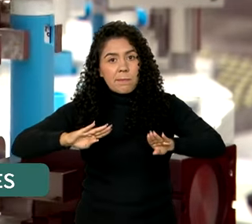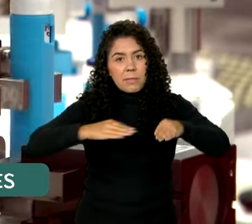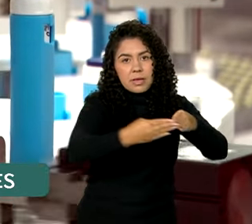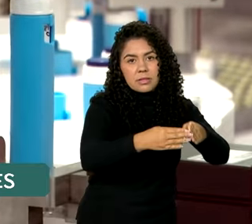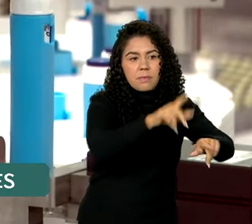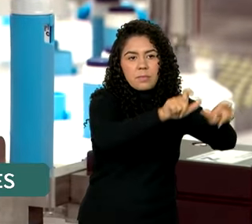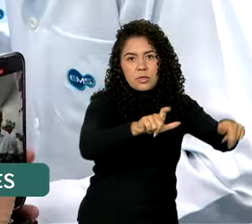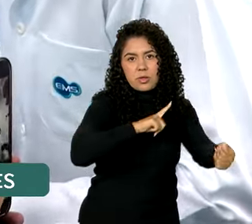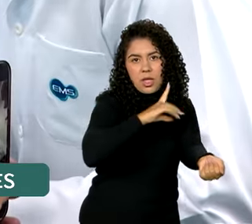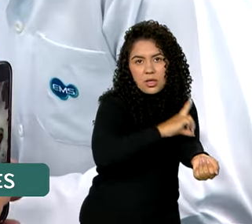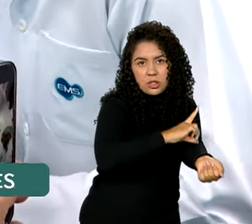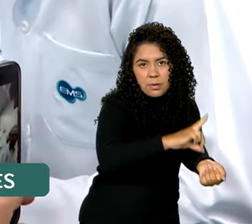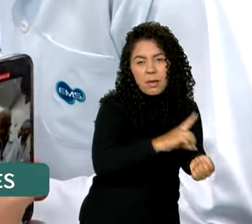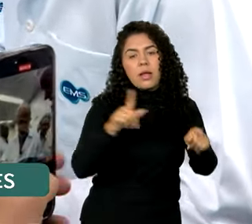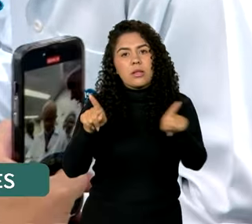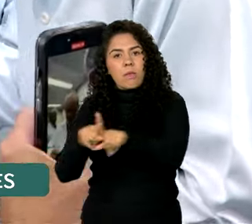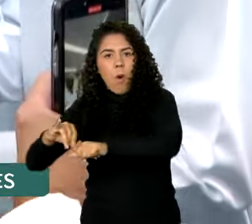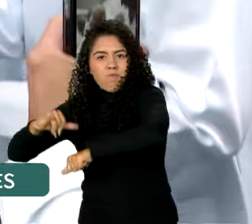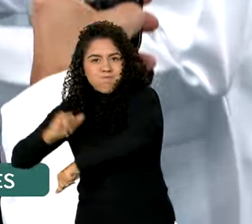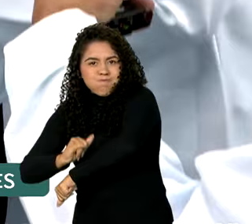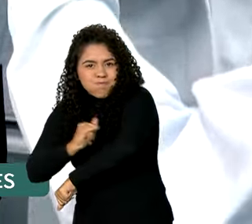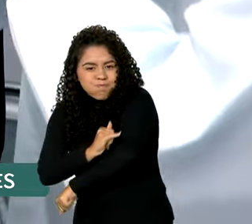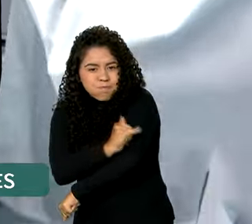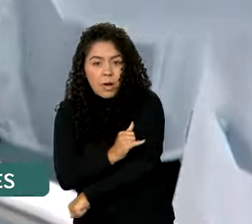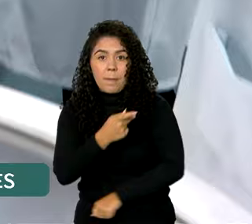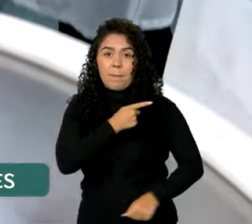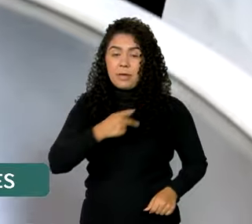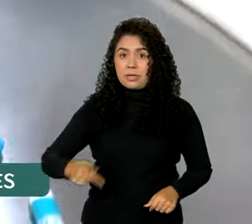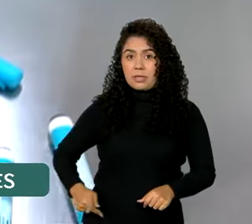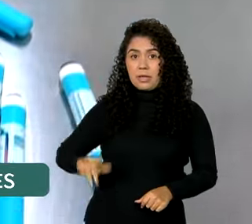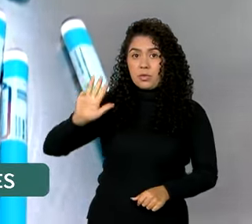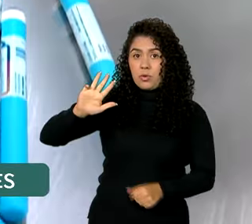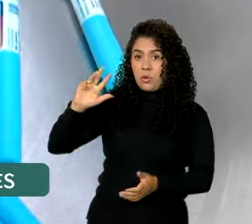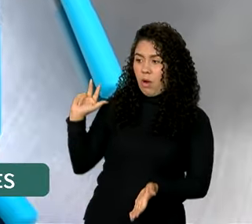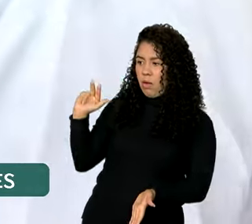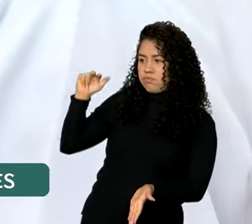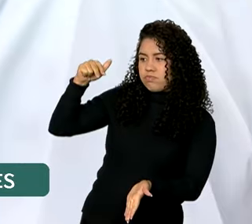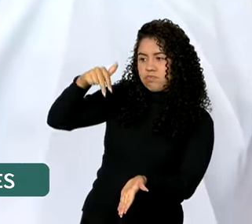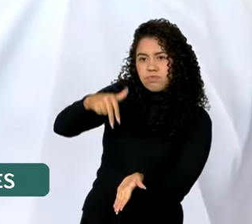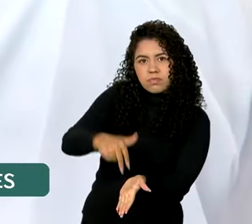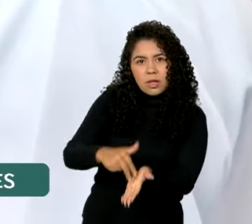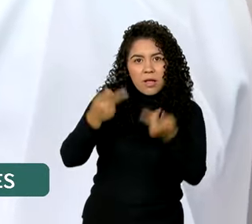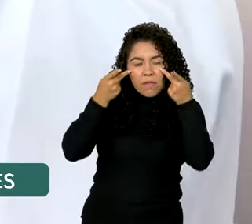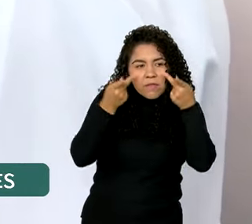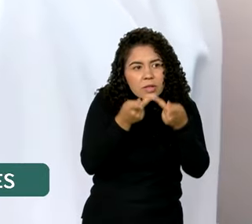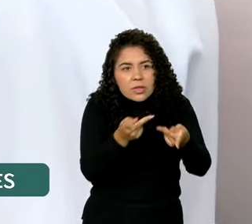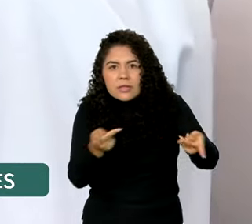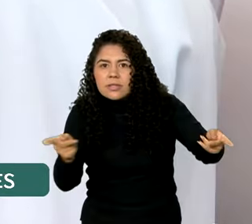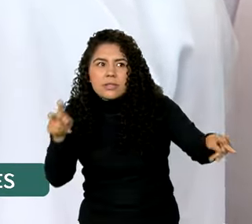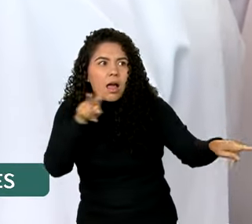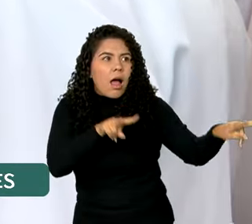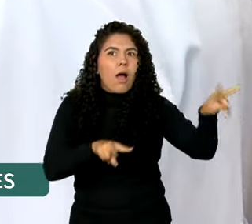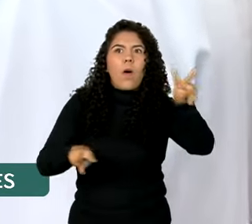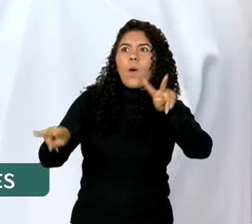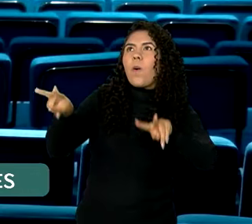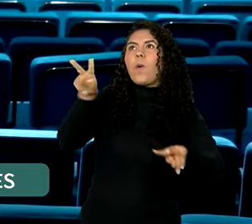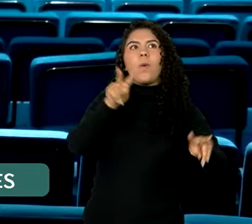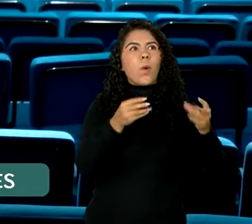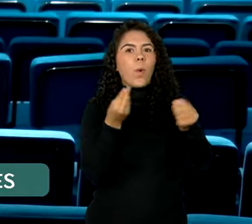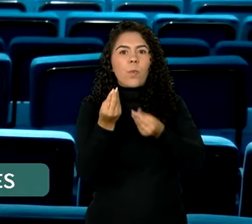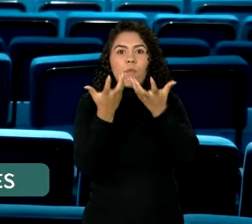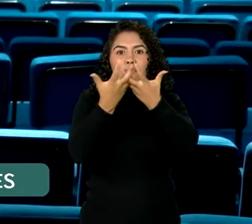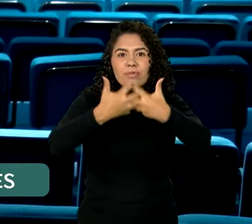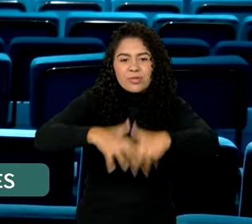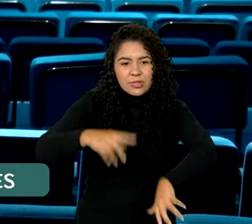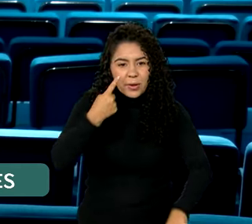diabetes e obesidade. O presidente Lula, acompanhado de ministros, viram de perto como funciona a unidade.